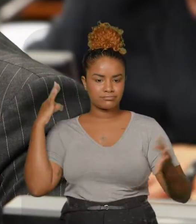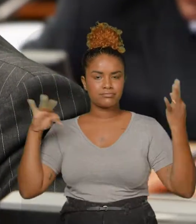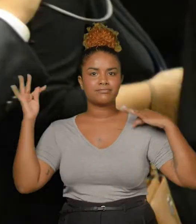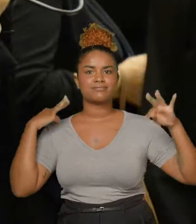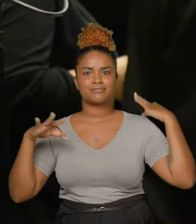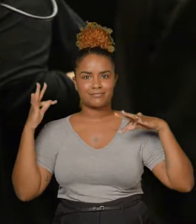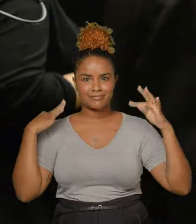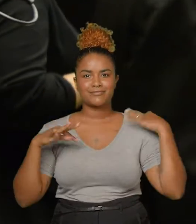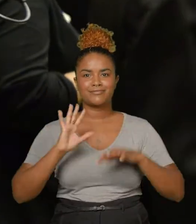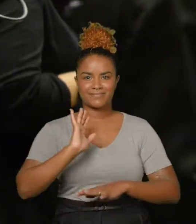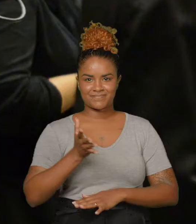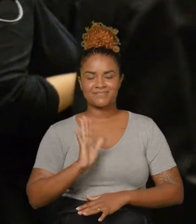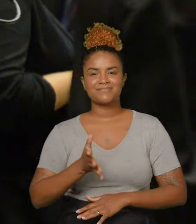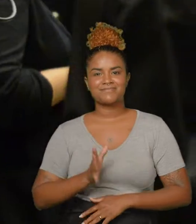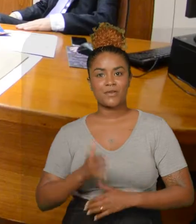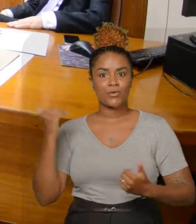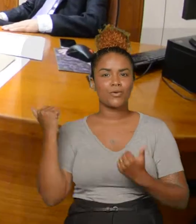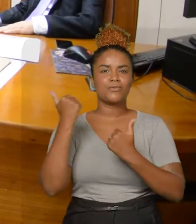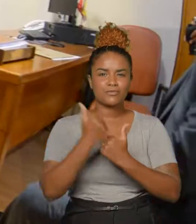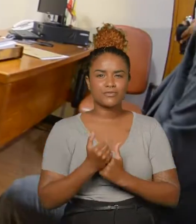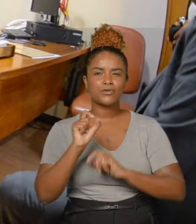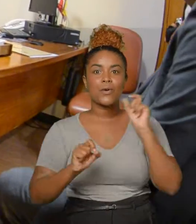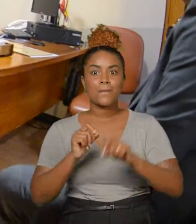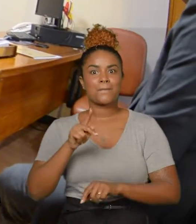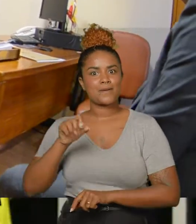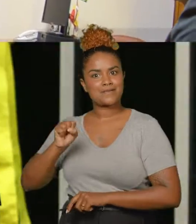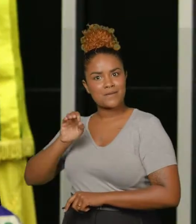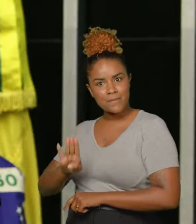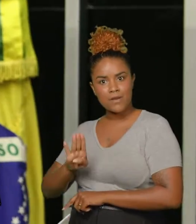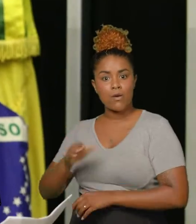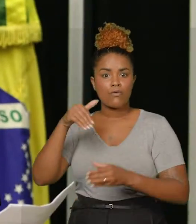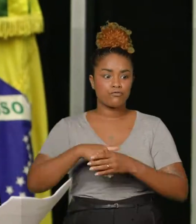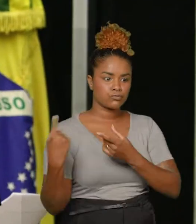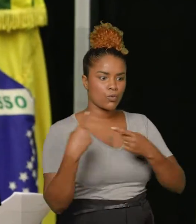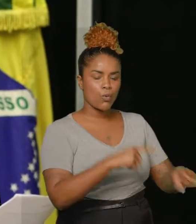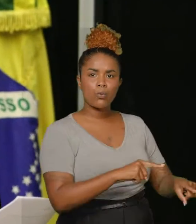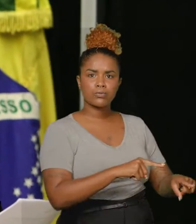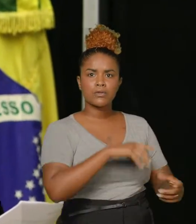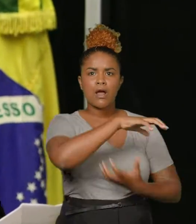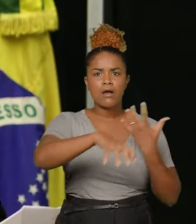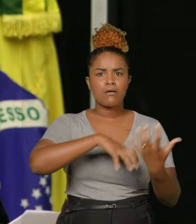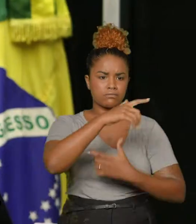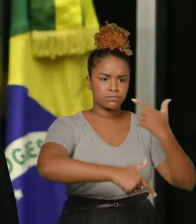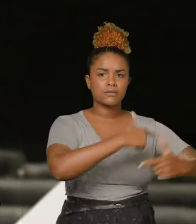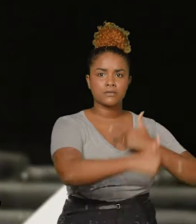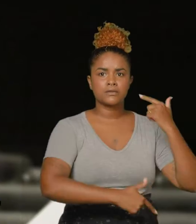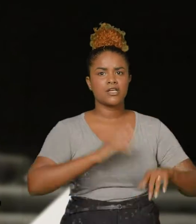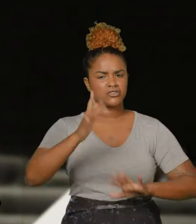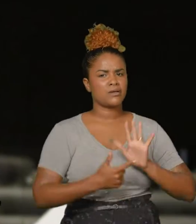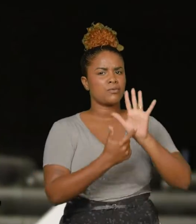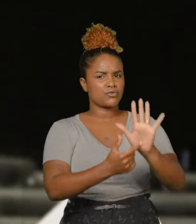turismo e desporto e da integração nacional. Como vice-líder do PSB, votou contra a reforma trabalhista e apresentou